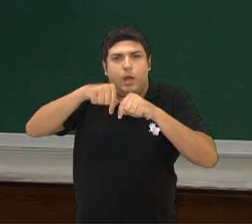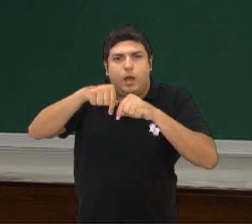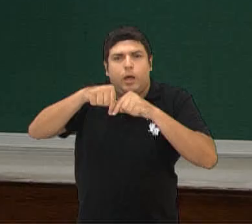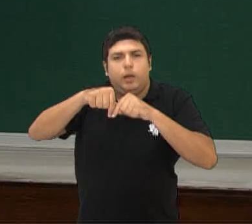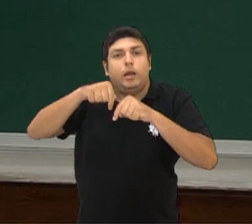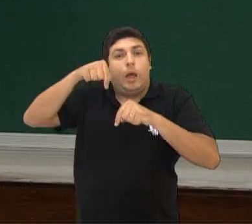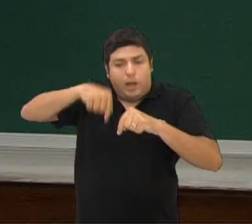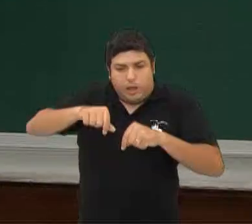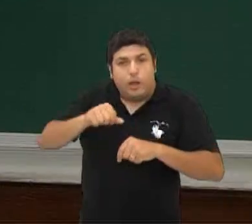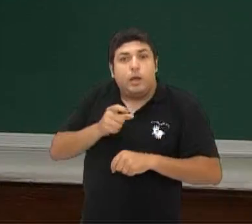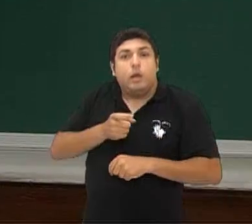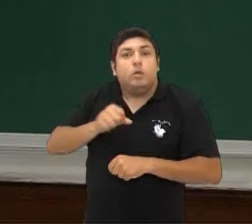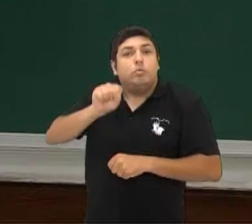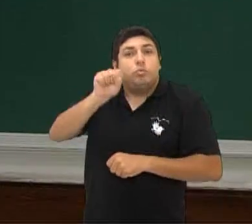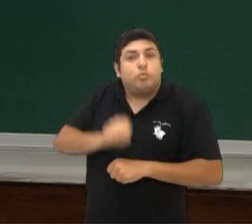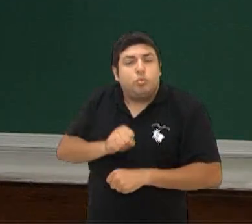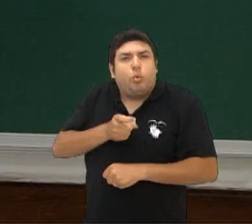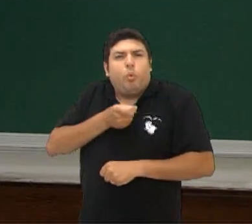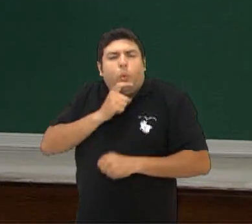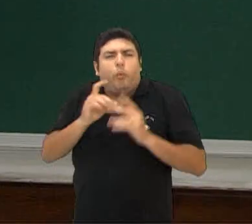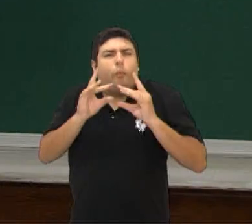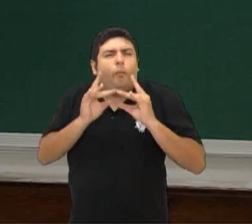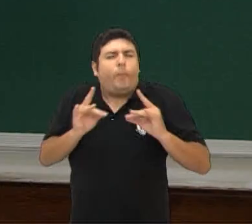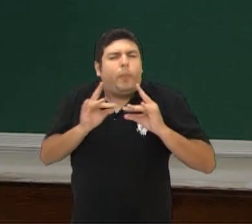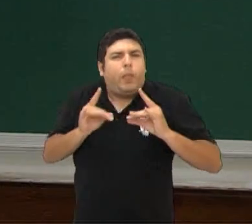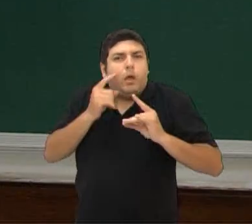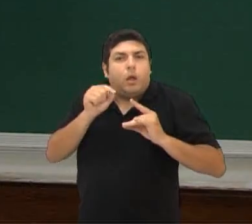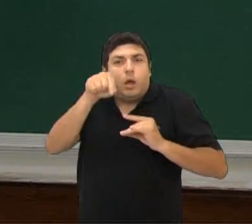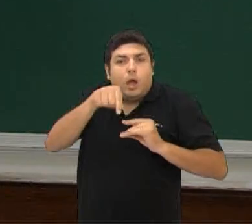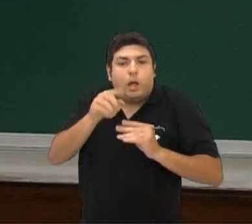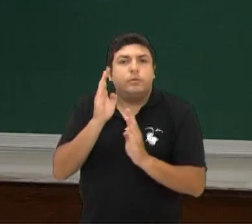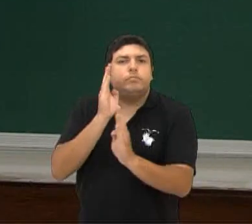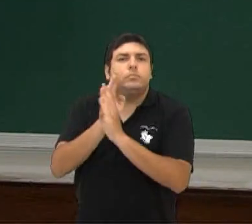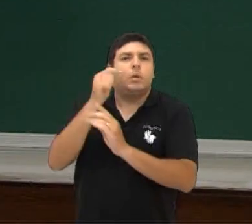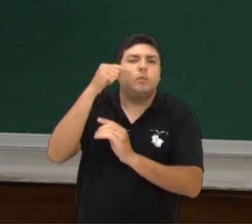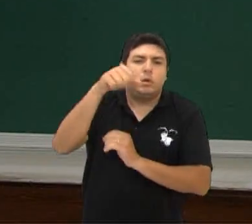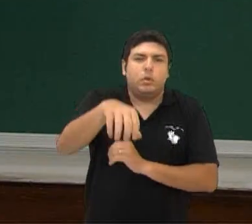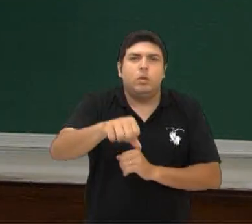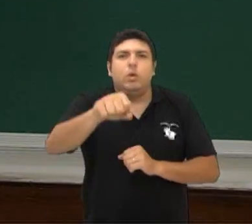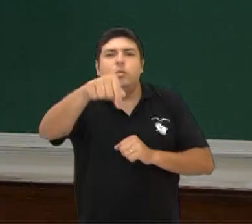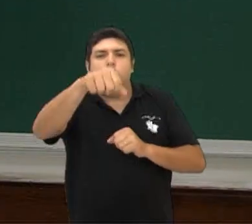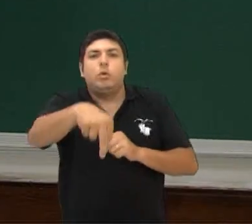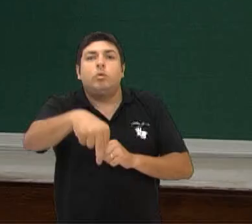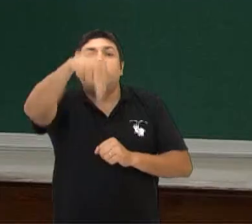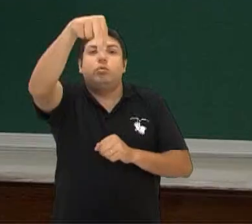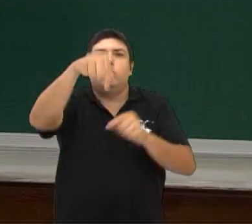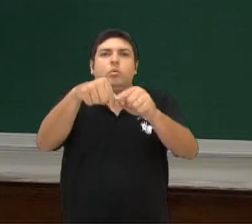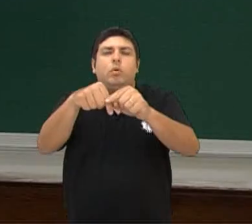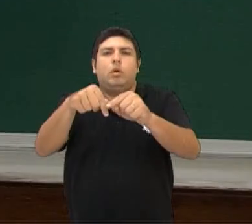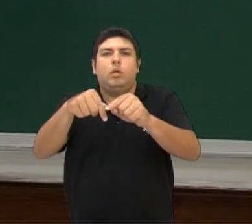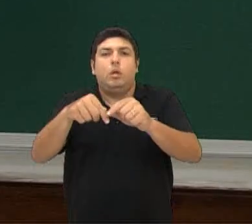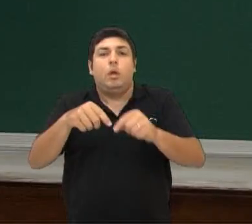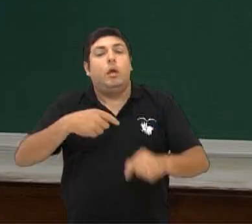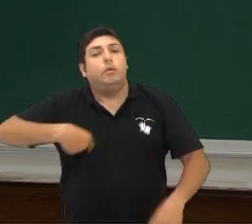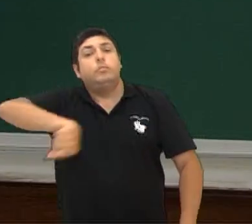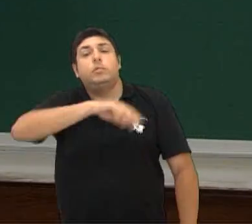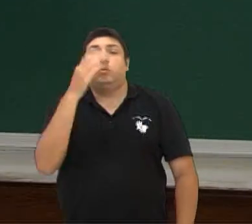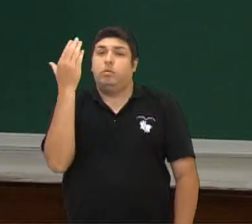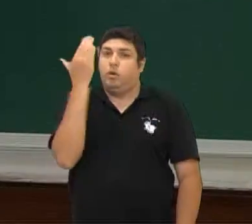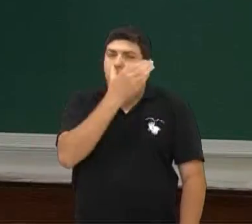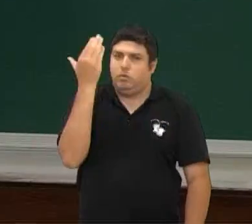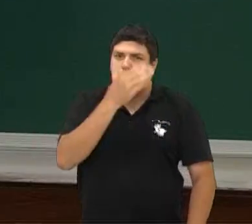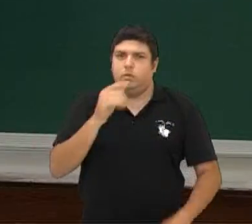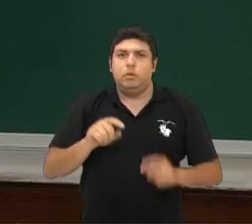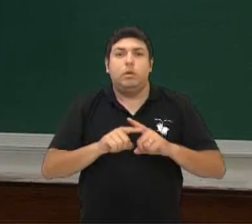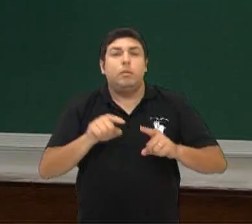da Amazônia. Isso a gente chama de rios aéreos ou rios voadores. São esses rios que a gente não consegue ver, mas que estão passando pela atmosfera, vindo